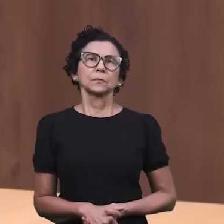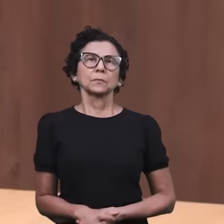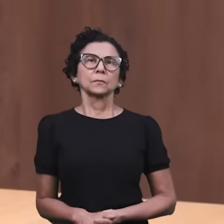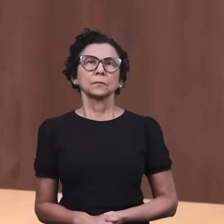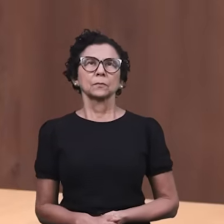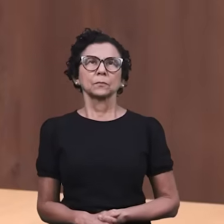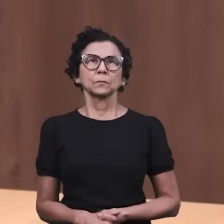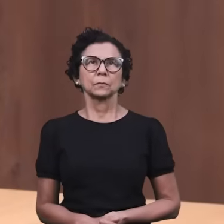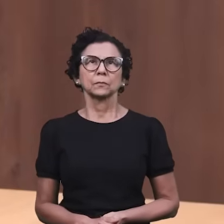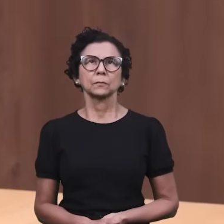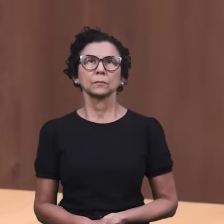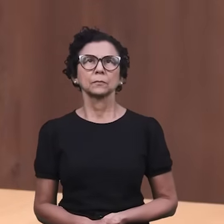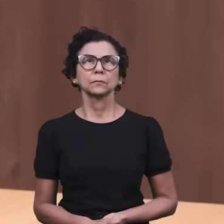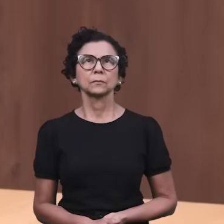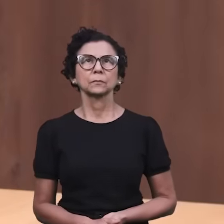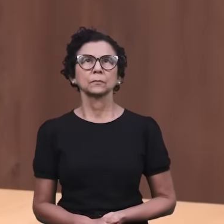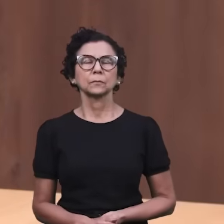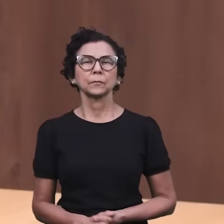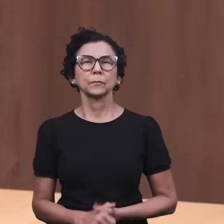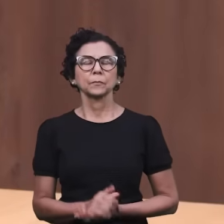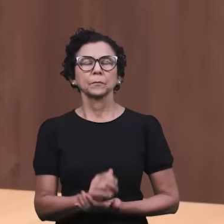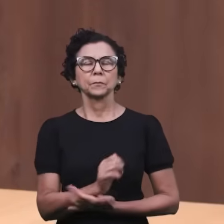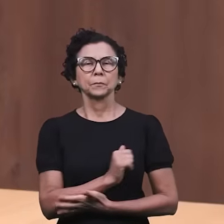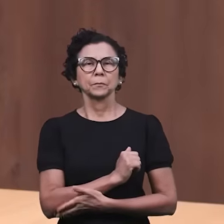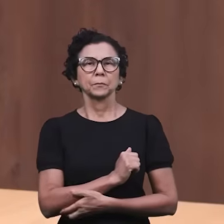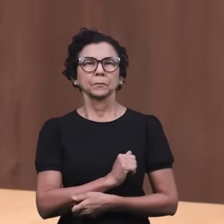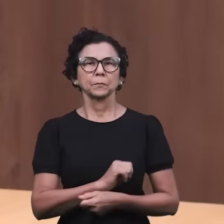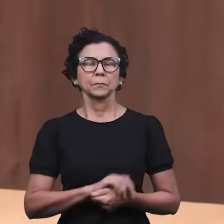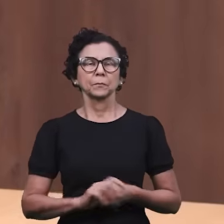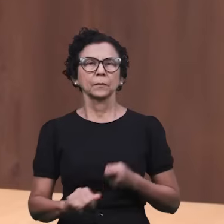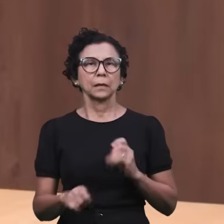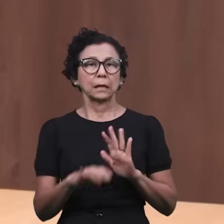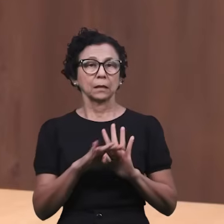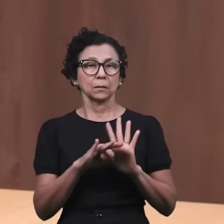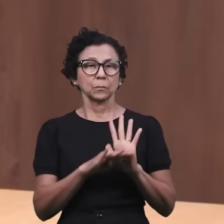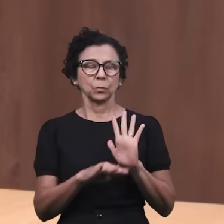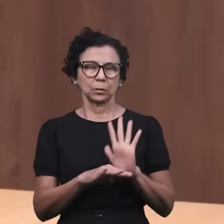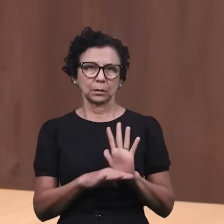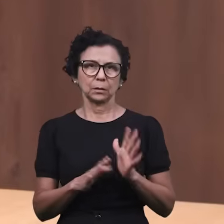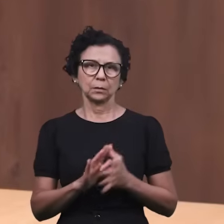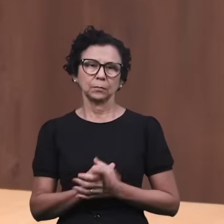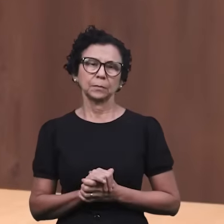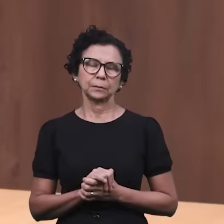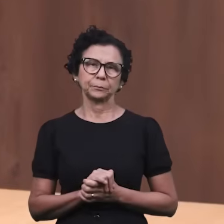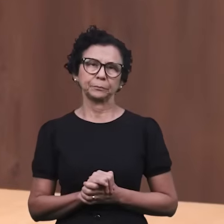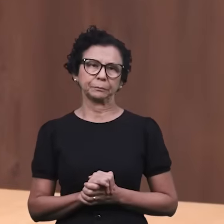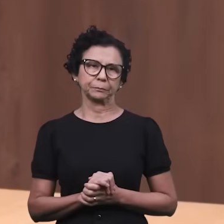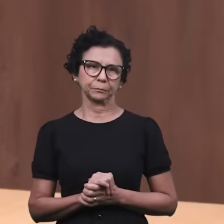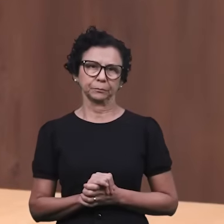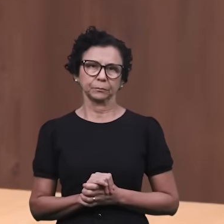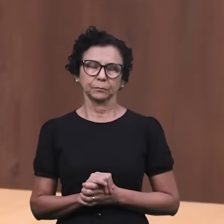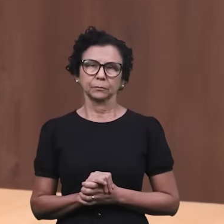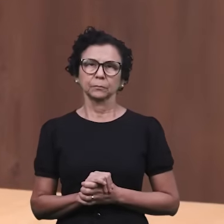estamos, esse programa já, agora, os primeiros